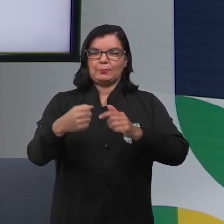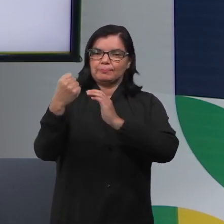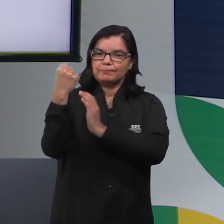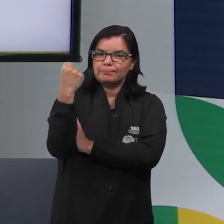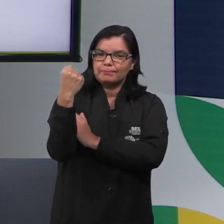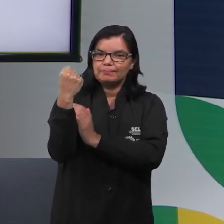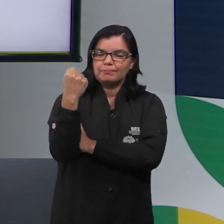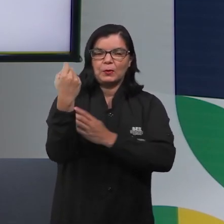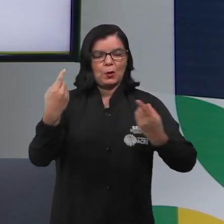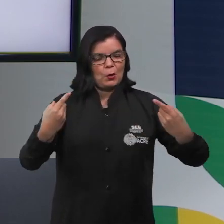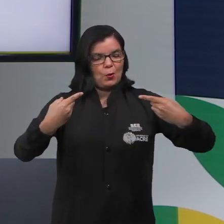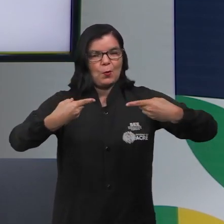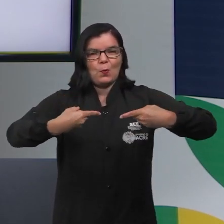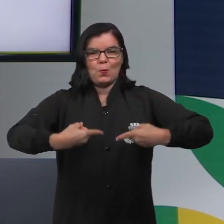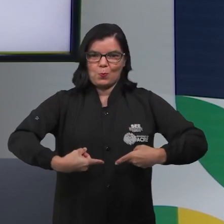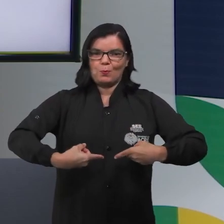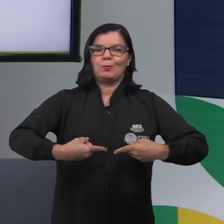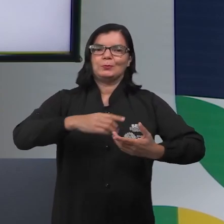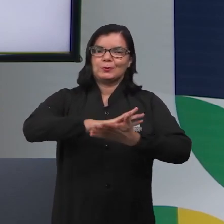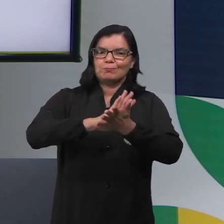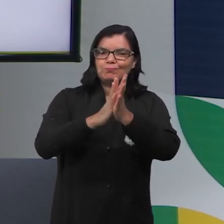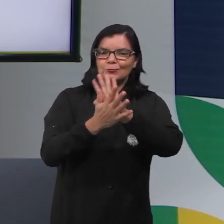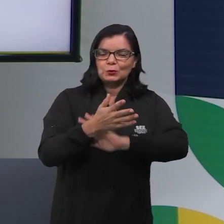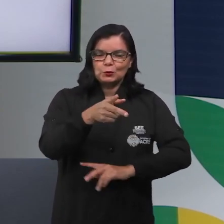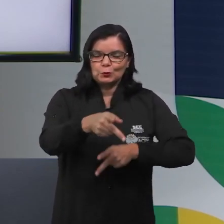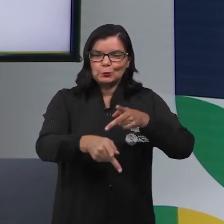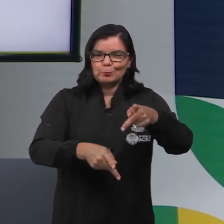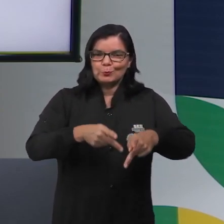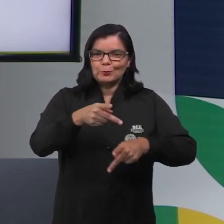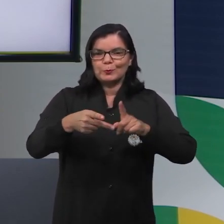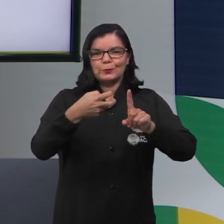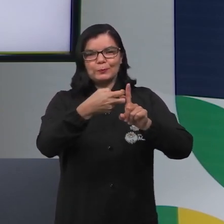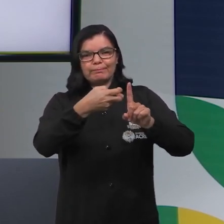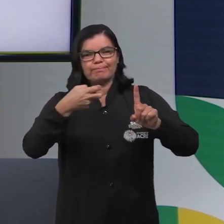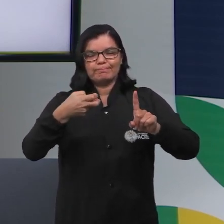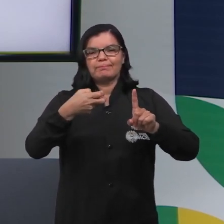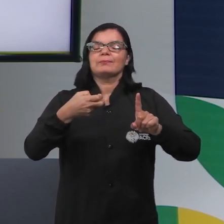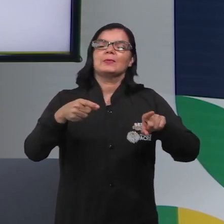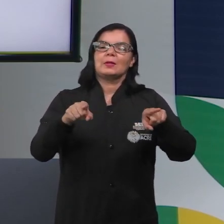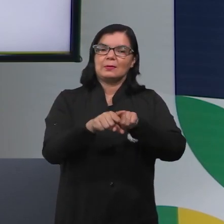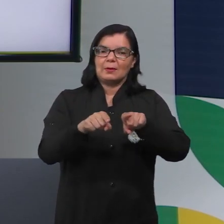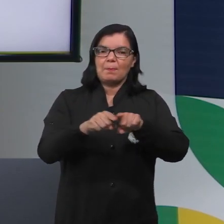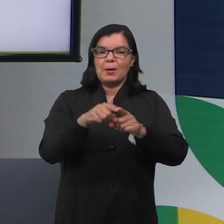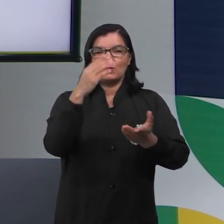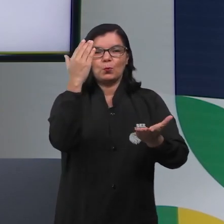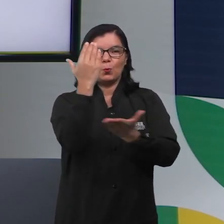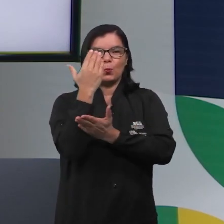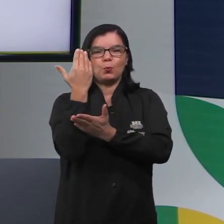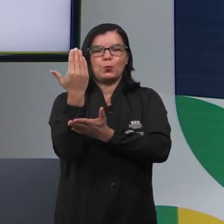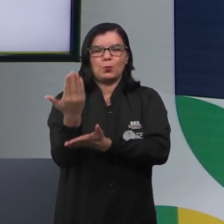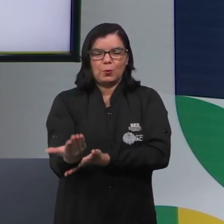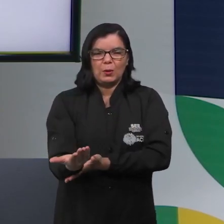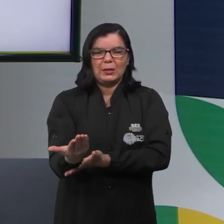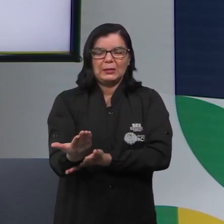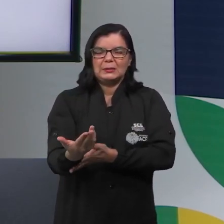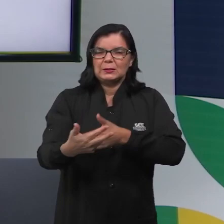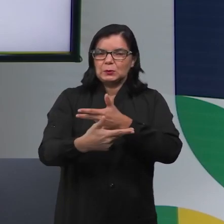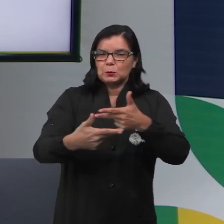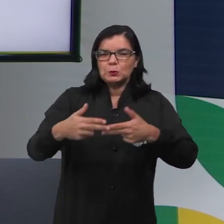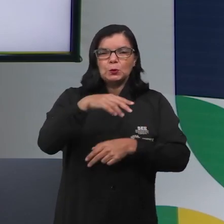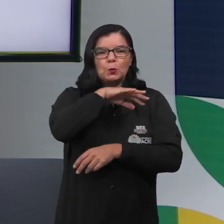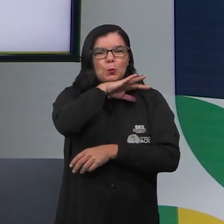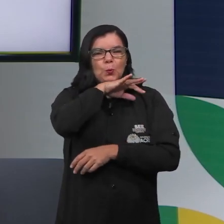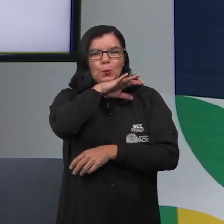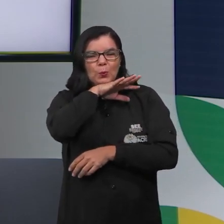forte contra esse extermínio de populações indígenas e contra esse desmatamento, essas tragédias aí